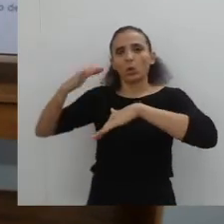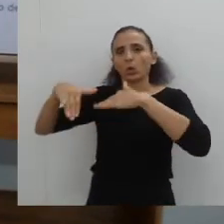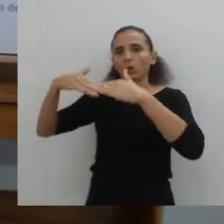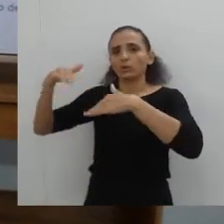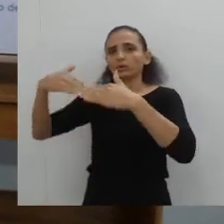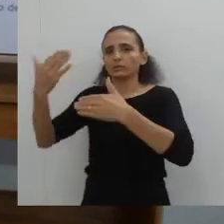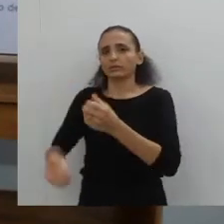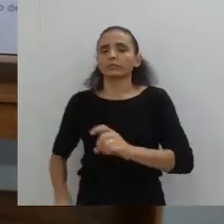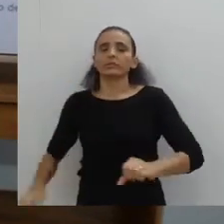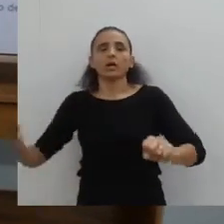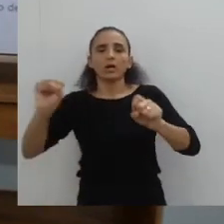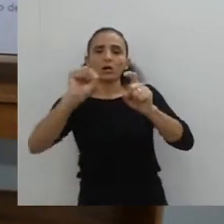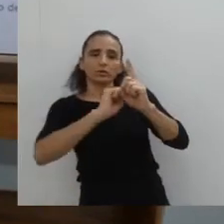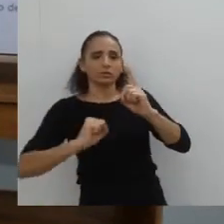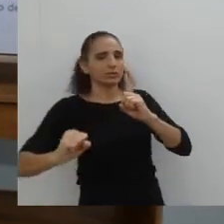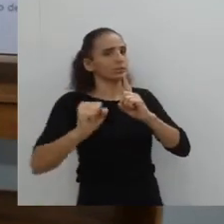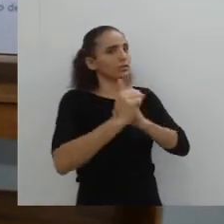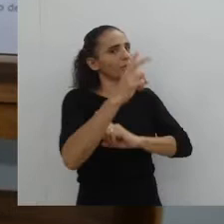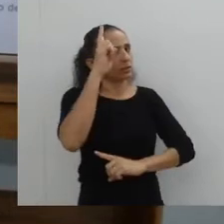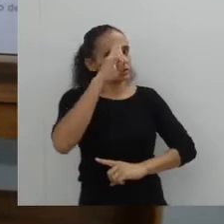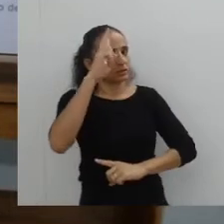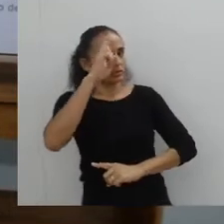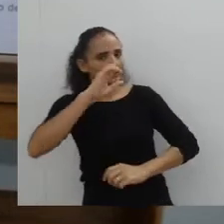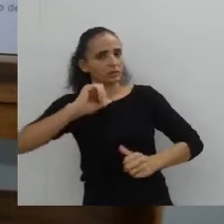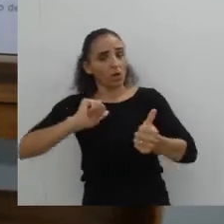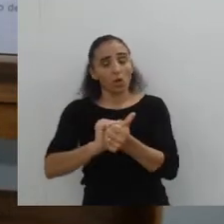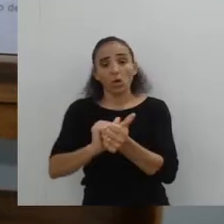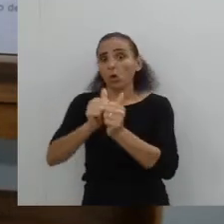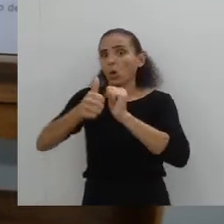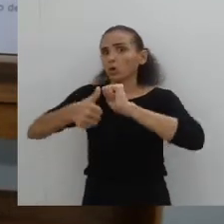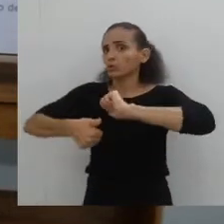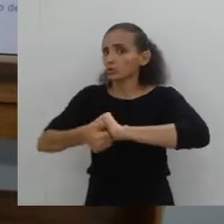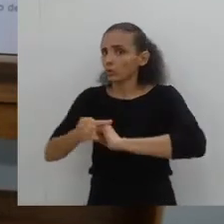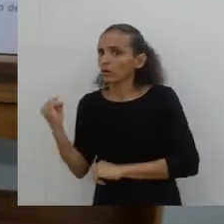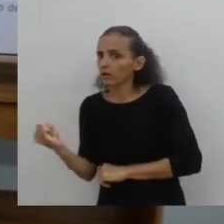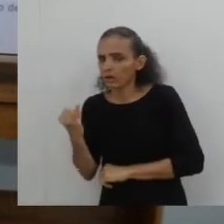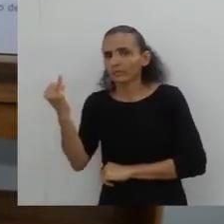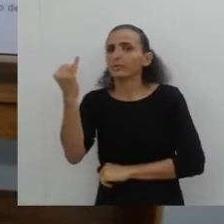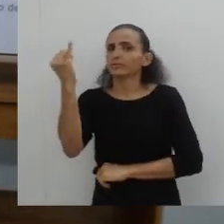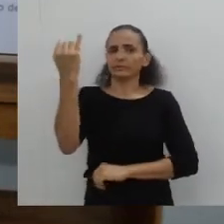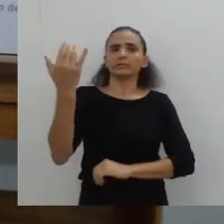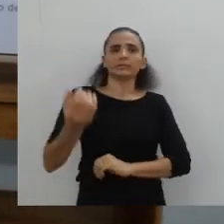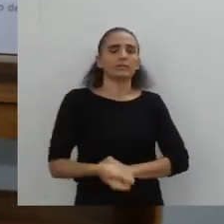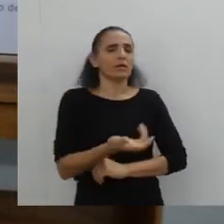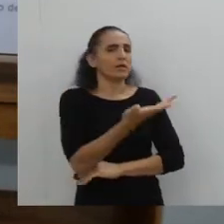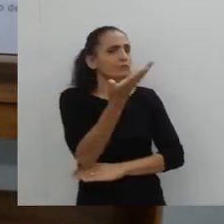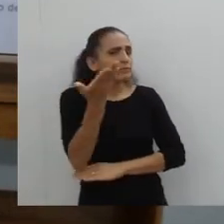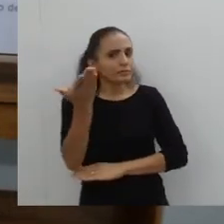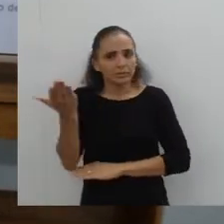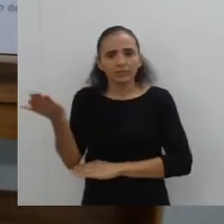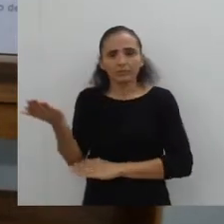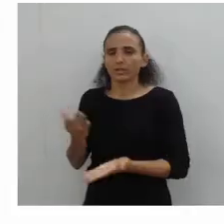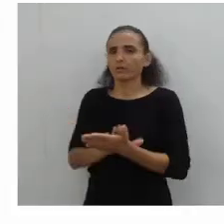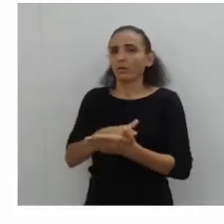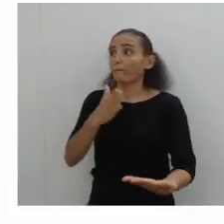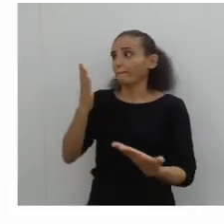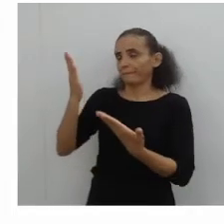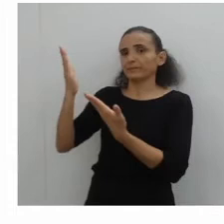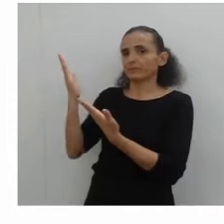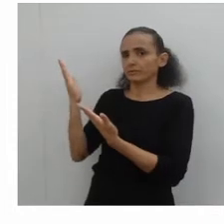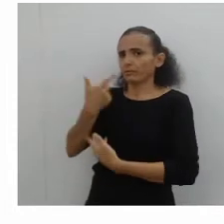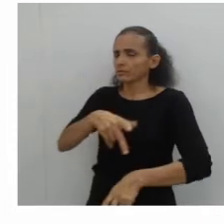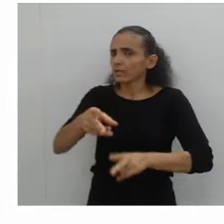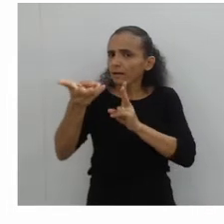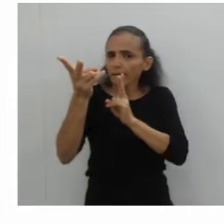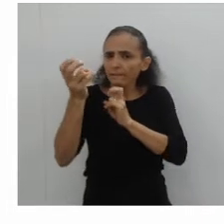nossa civilização. Historicamente, o jogo ele é muito importante para a nossa civilização. Eu vou pedir para voltar para o slide para você ver